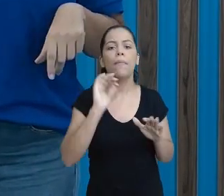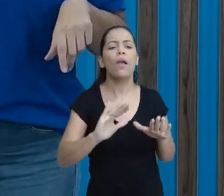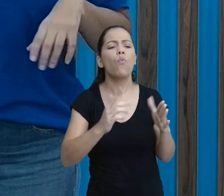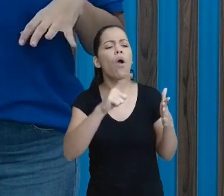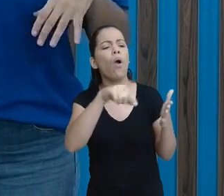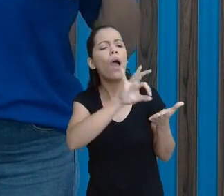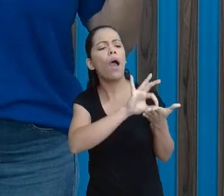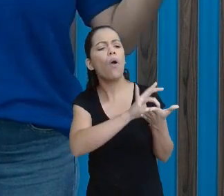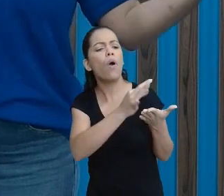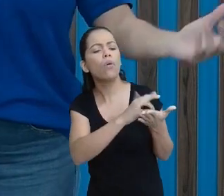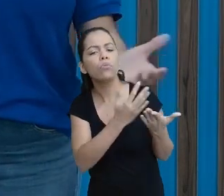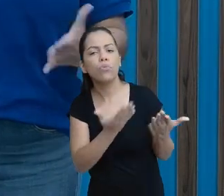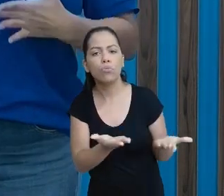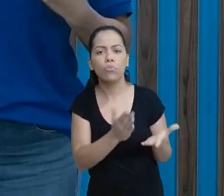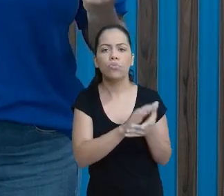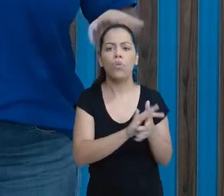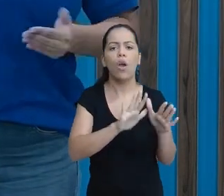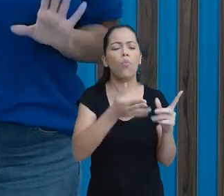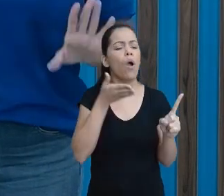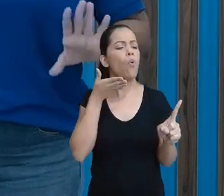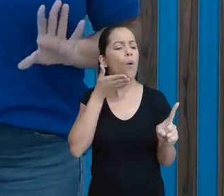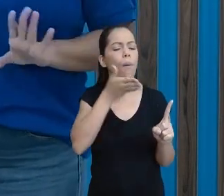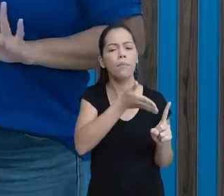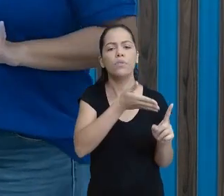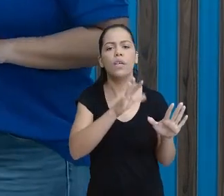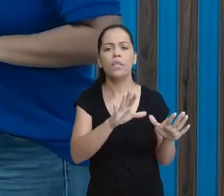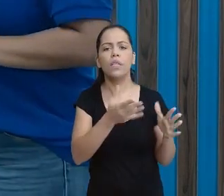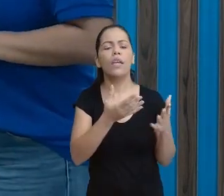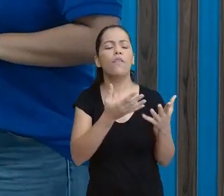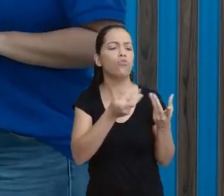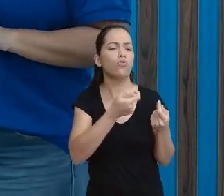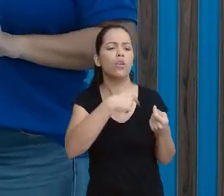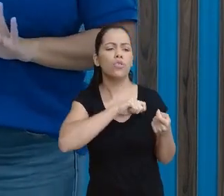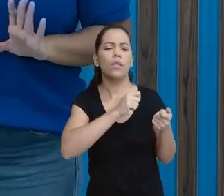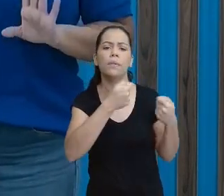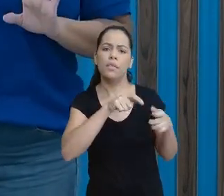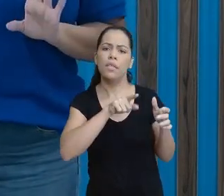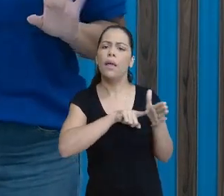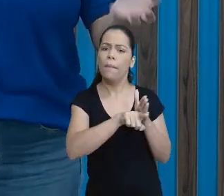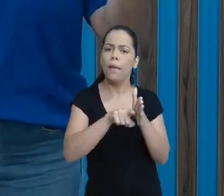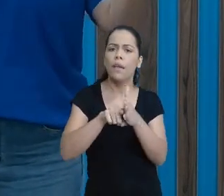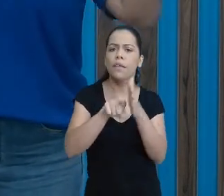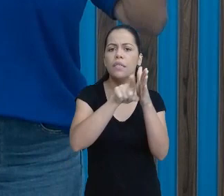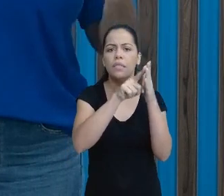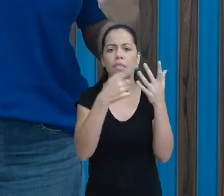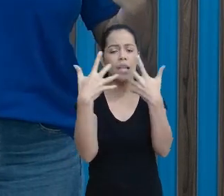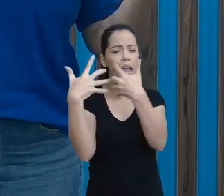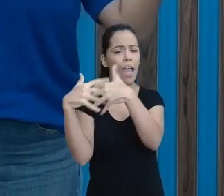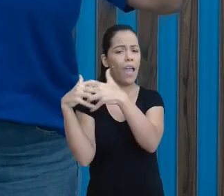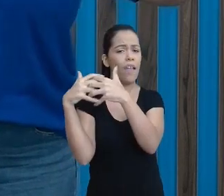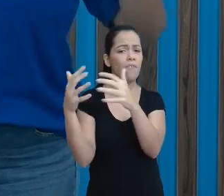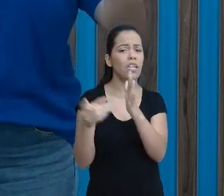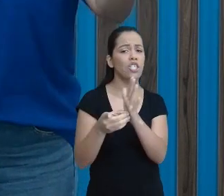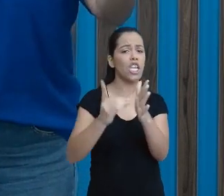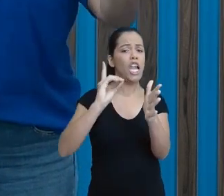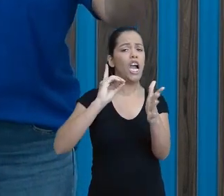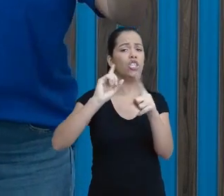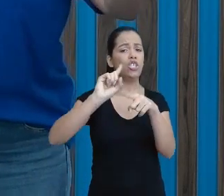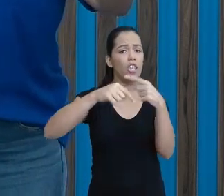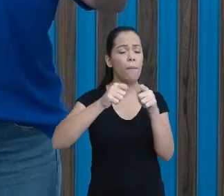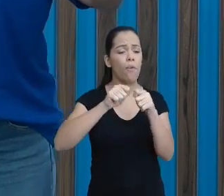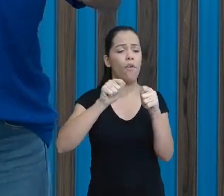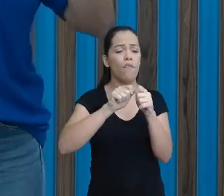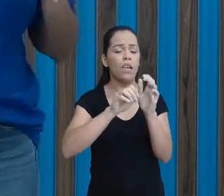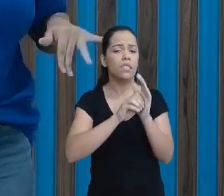qual o objetivo, tudo isso. A gente precisa ter uma pesquisa, a gente tem que refletir antes de despejar a